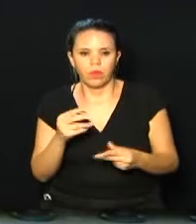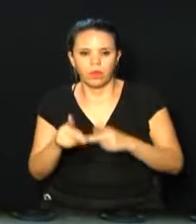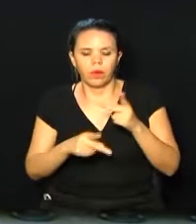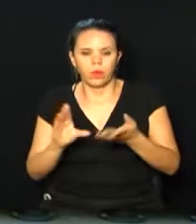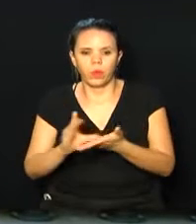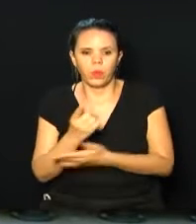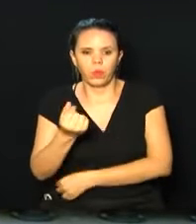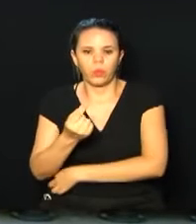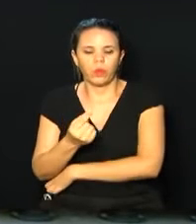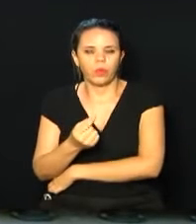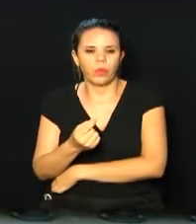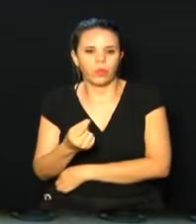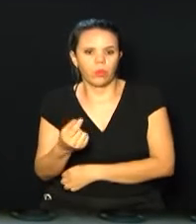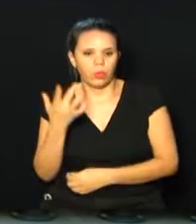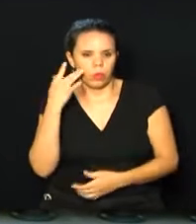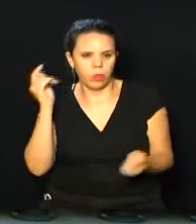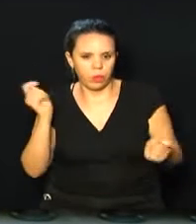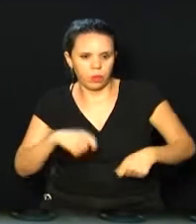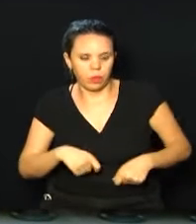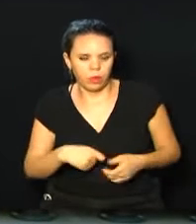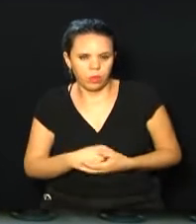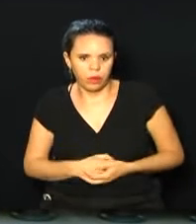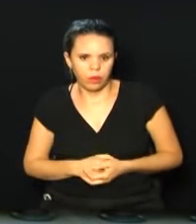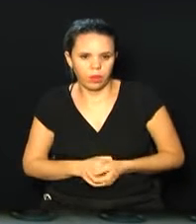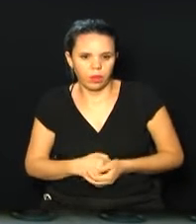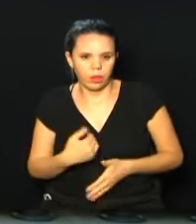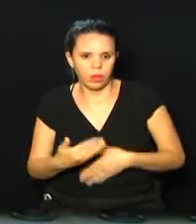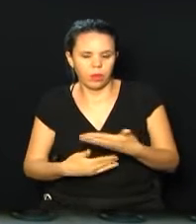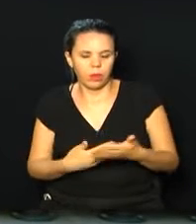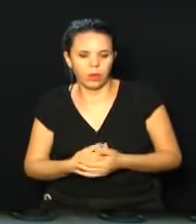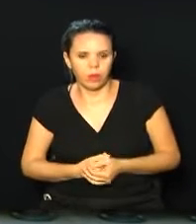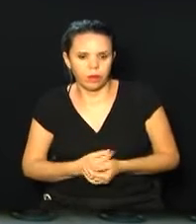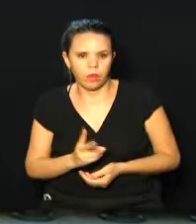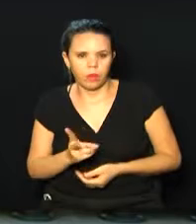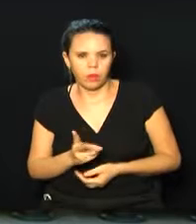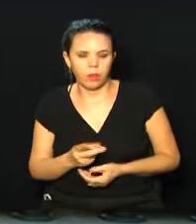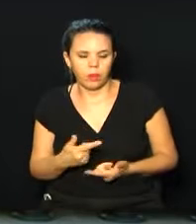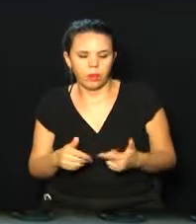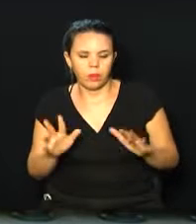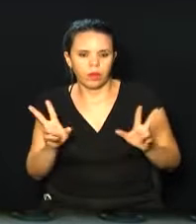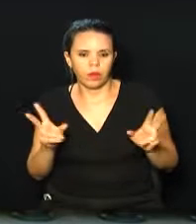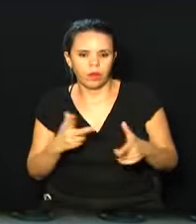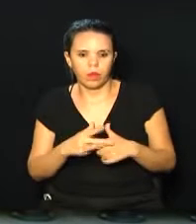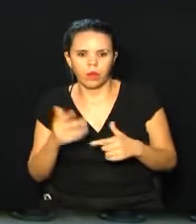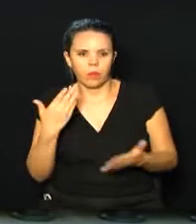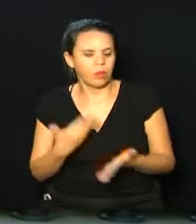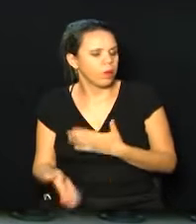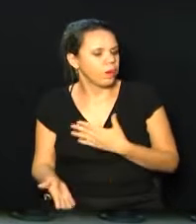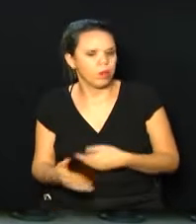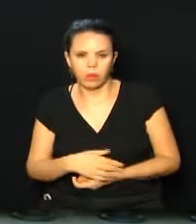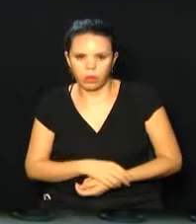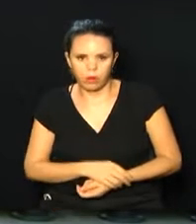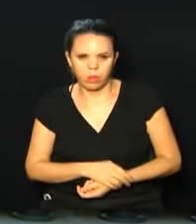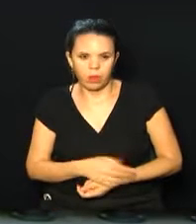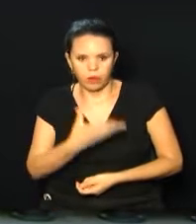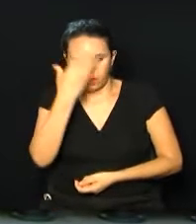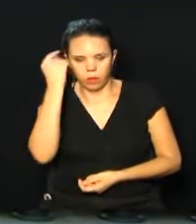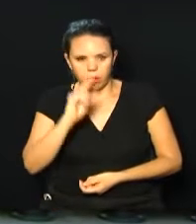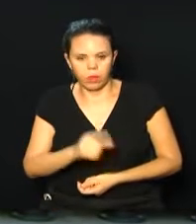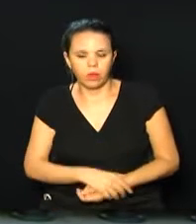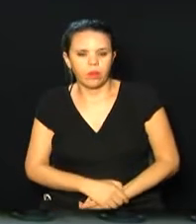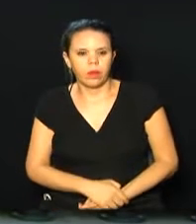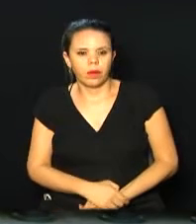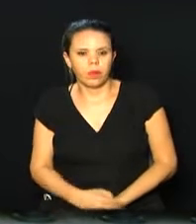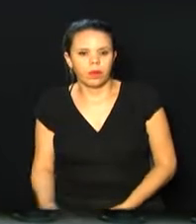verbas, né? Então, acho que dá para a gente ir tocando essa situação, para a gente não perder o time e acabar no esquecimento.